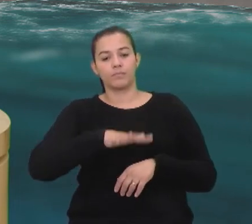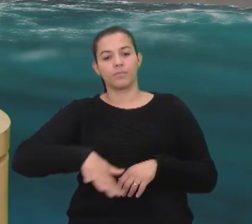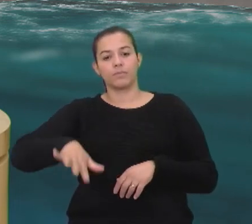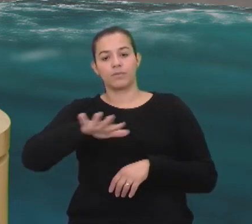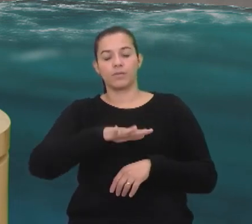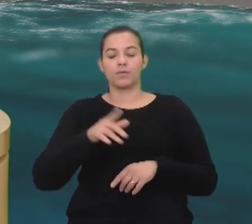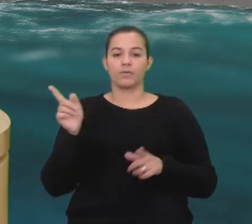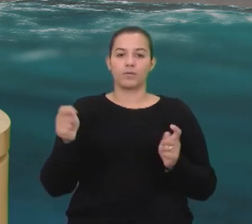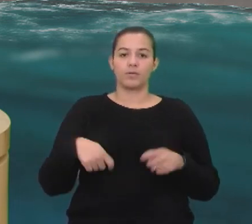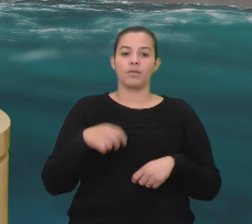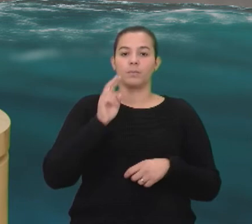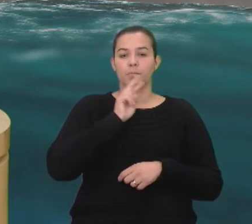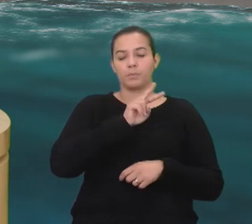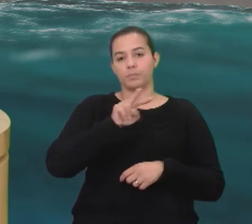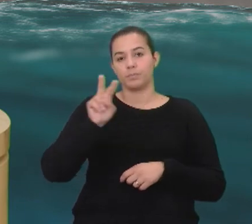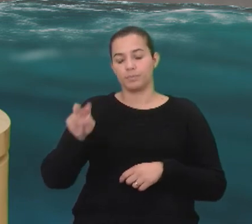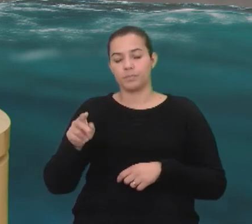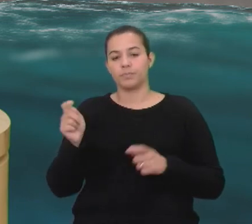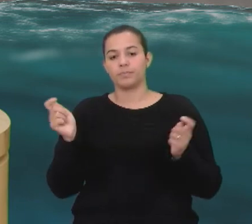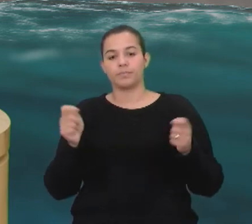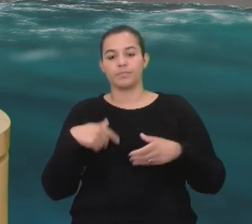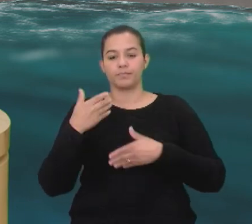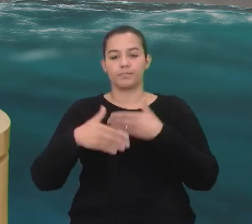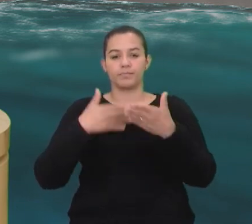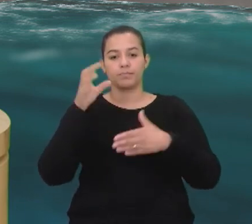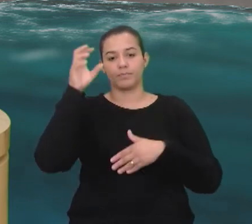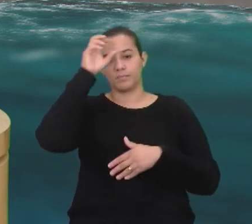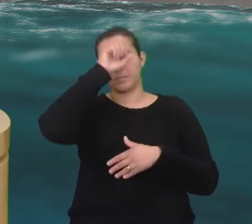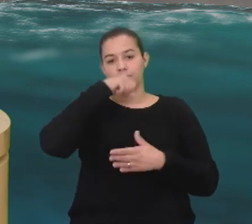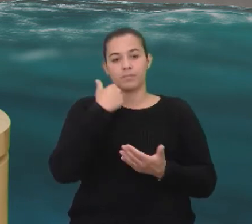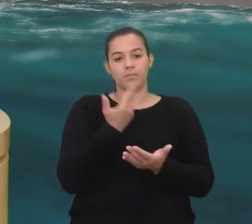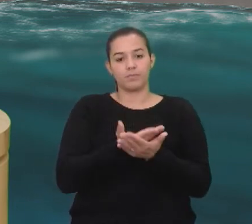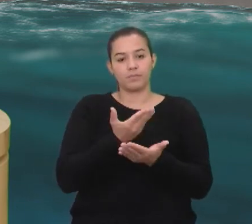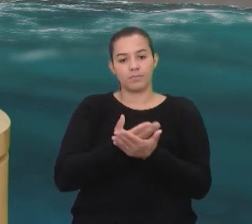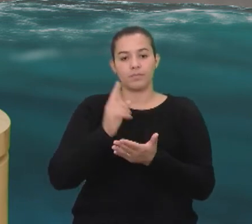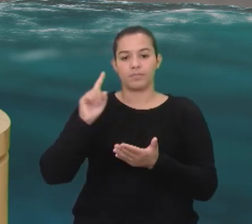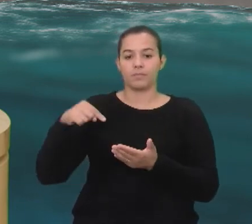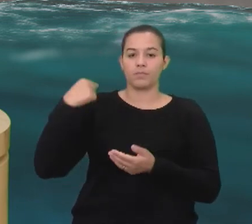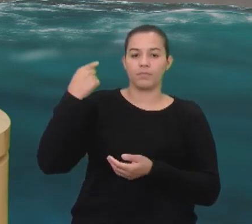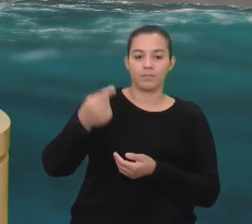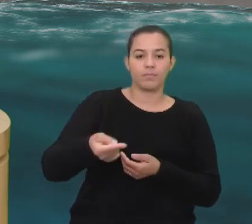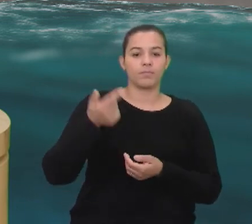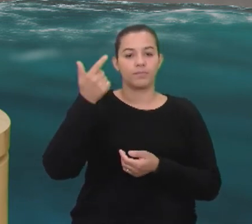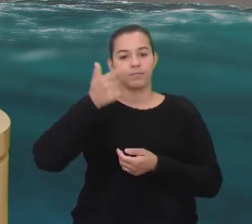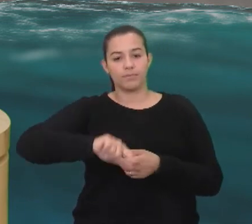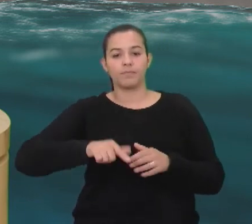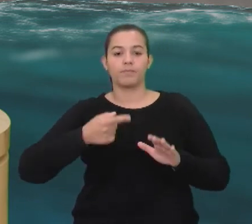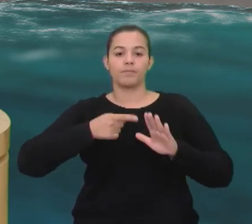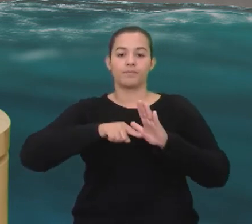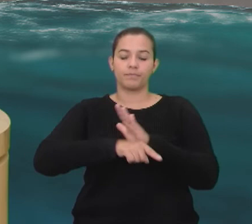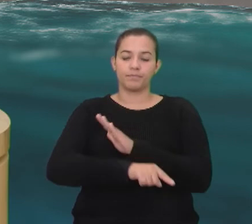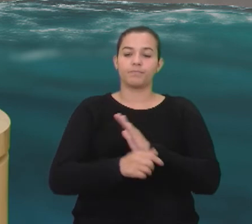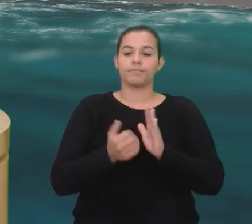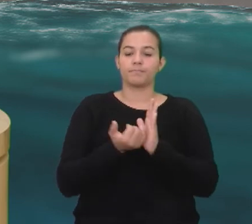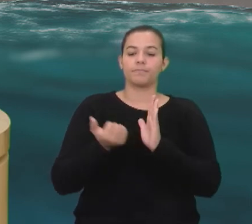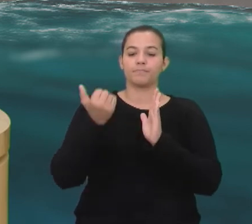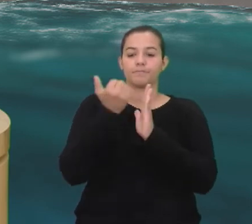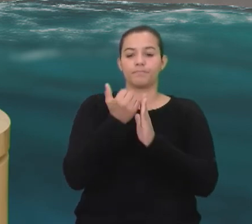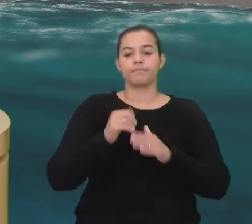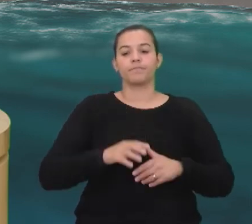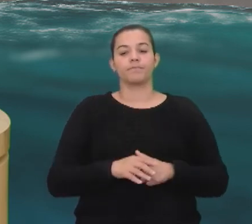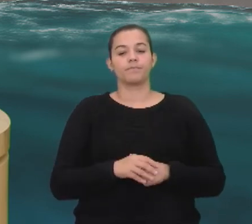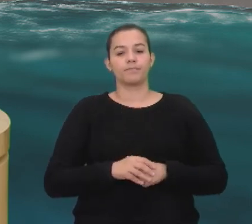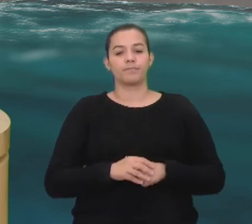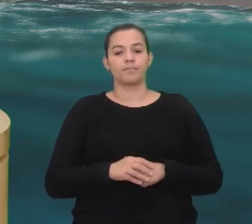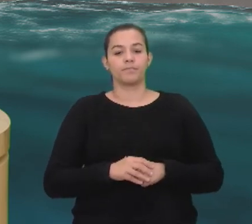ainda vai ver um pouquinho mais a respeito disso ainda nessa aula, na próxima aula, tal. A gente ainda vai se aprofundar um pouquinho